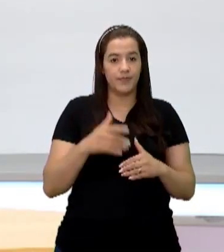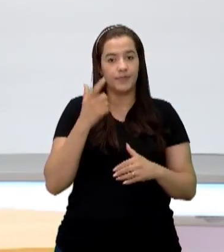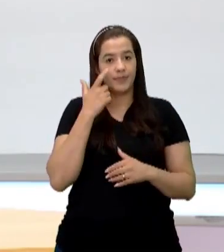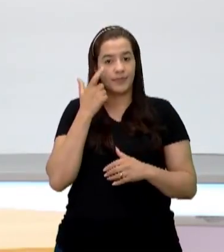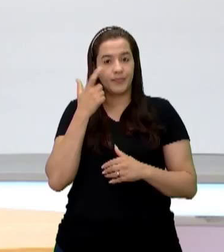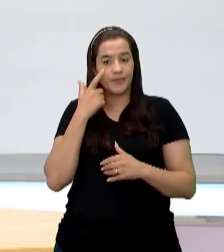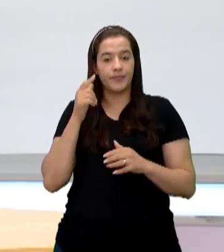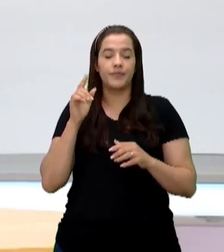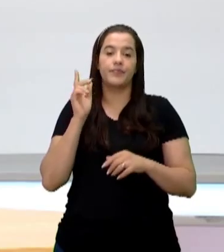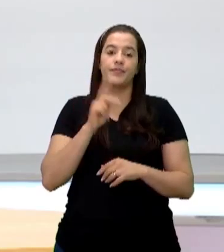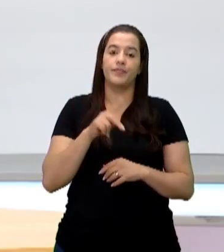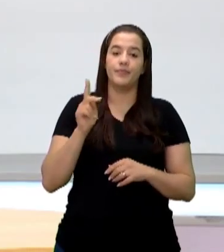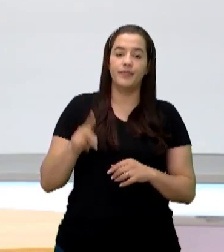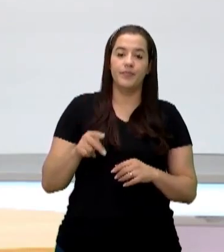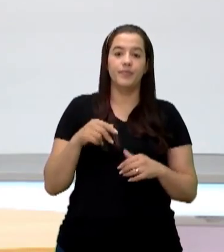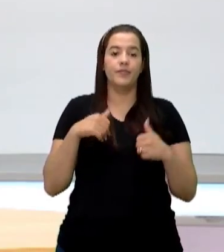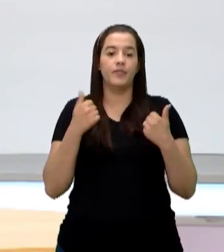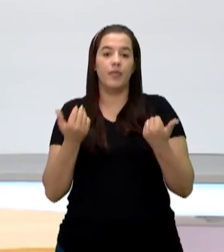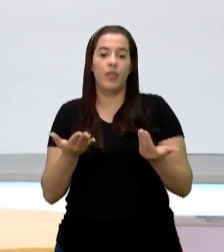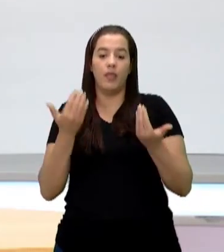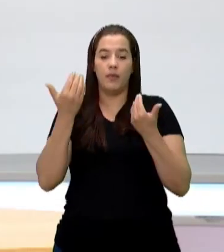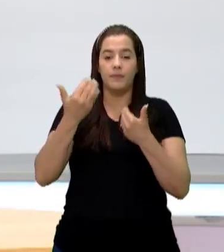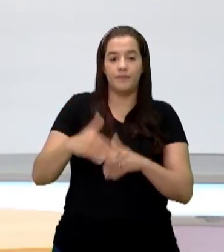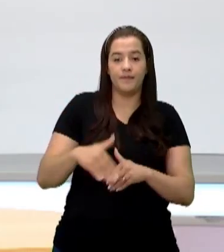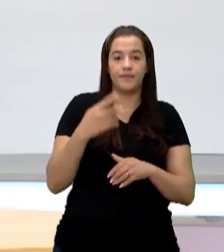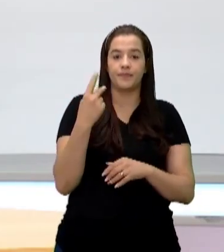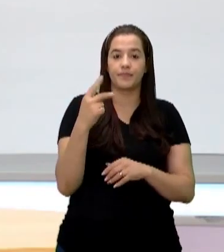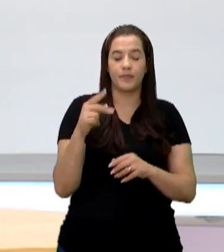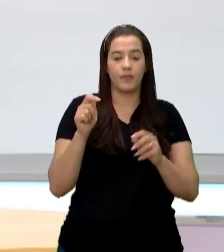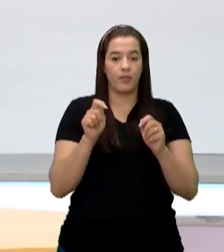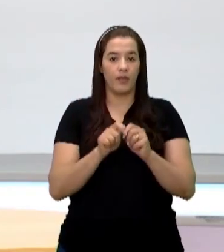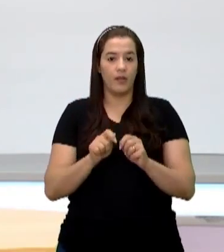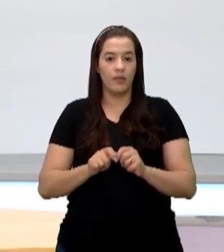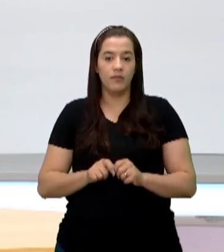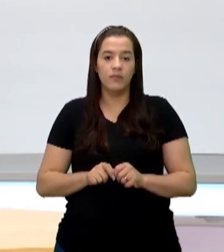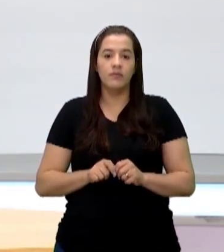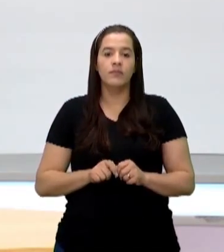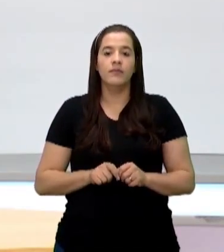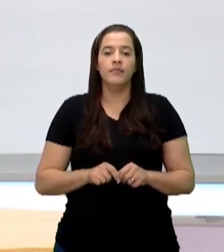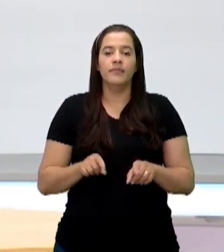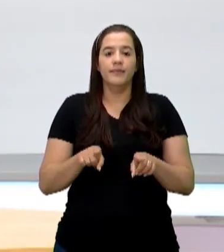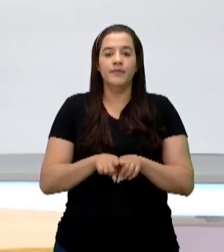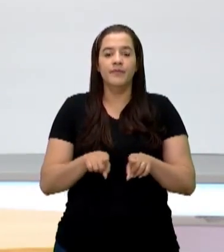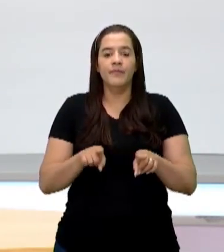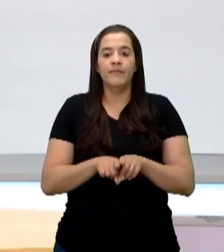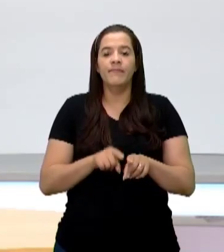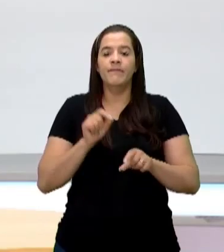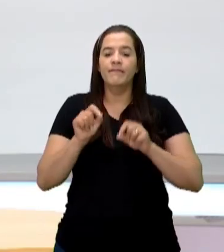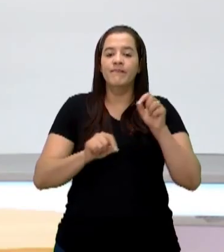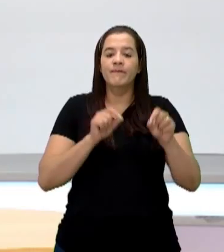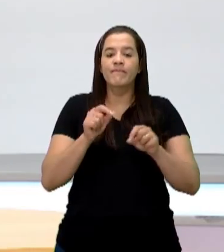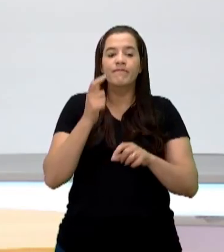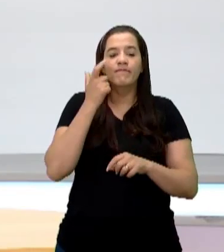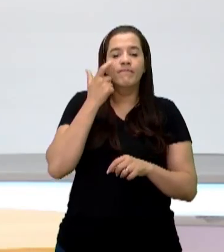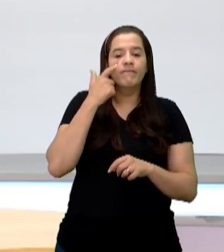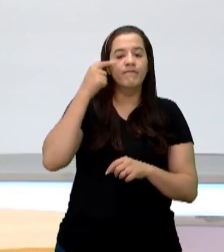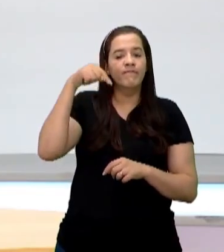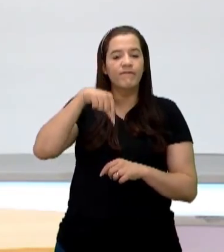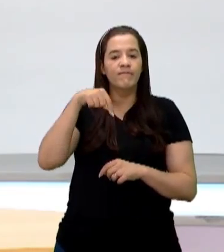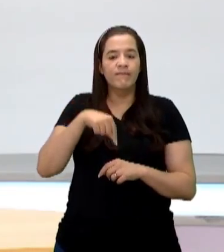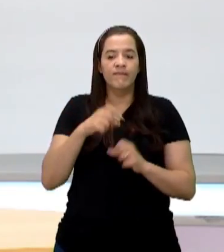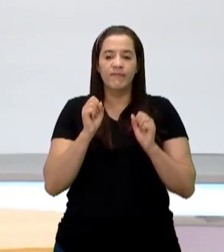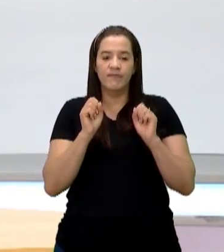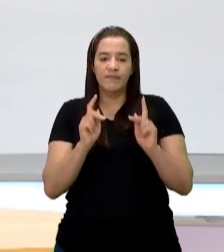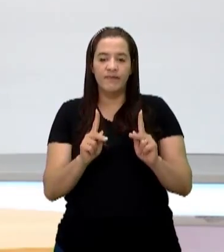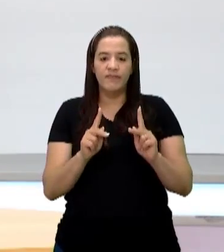com o seu professor qual prova você fez, né? E o que está sendo corrigido aqui, ok?